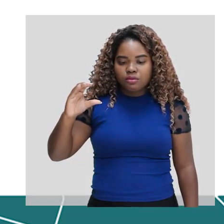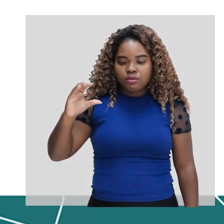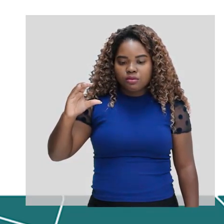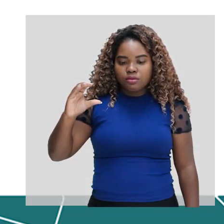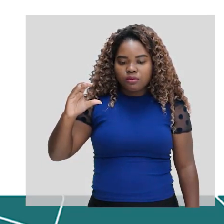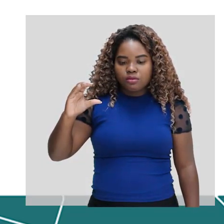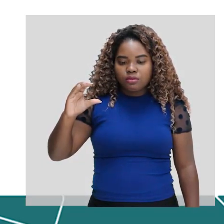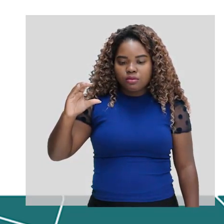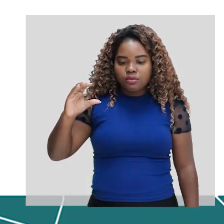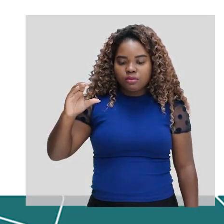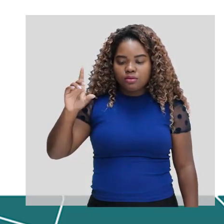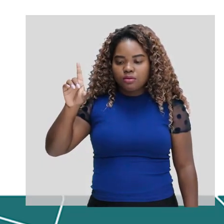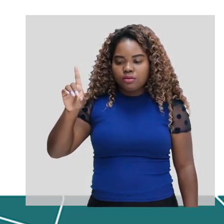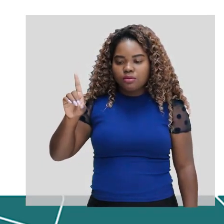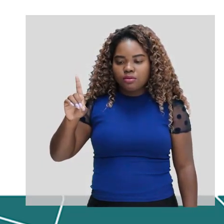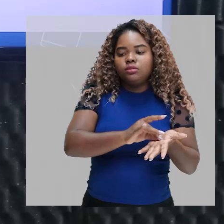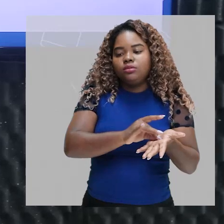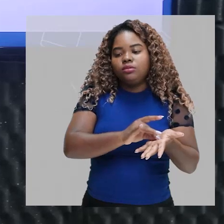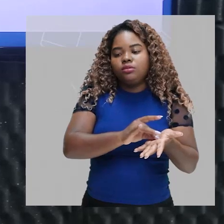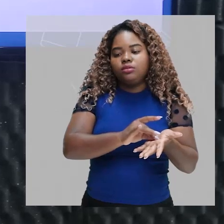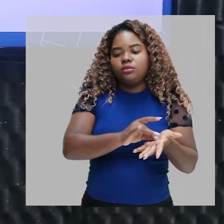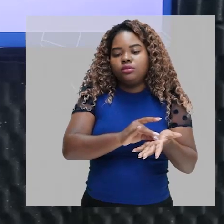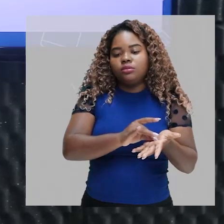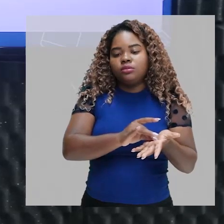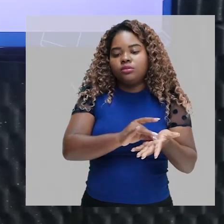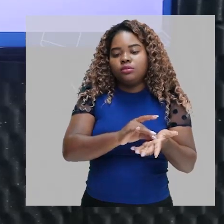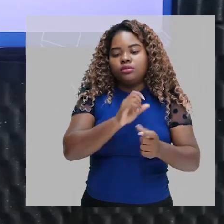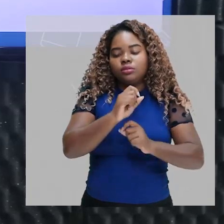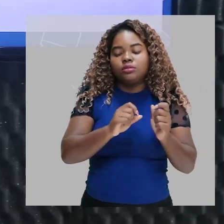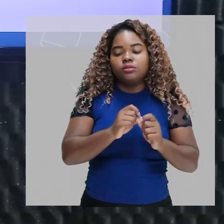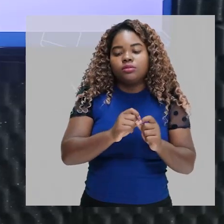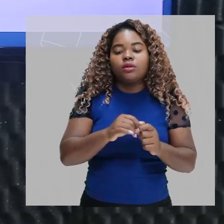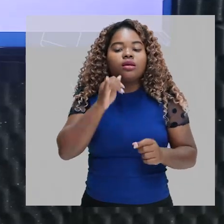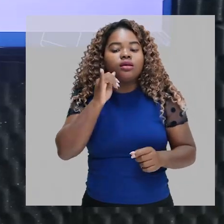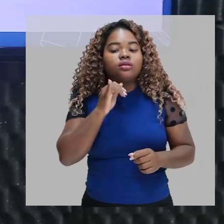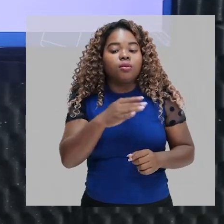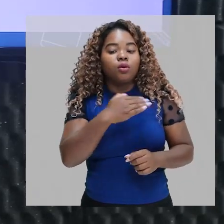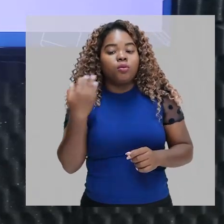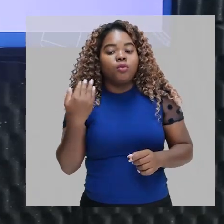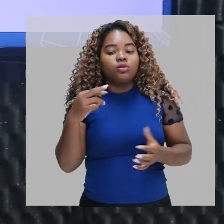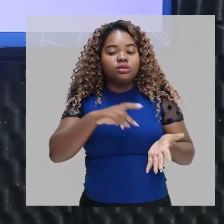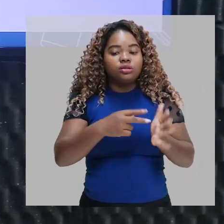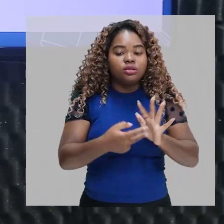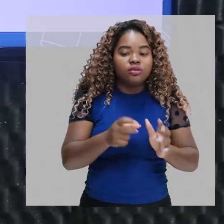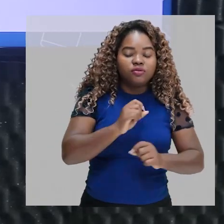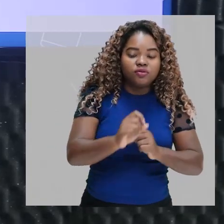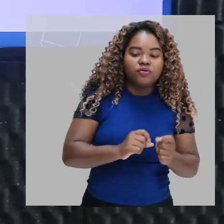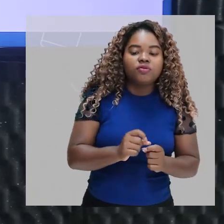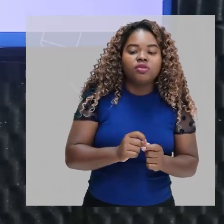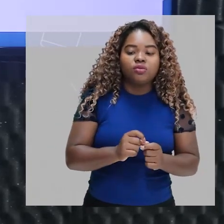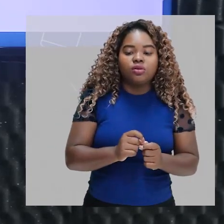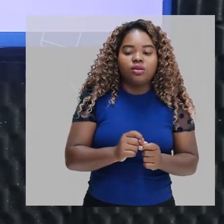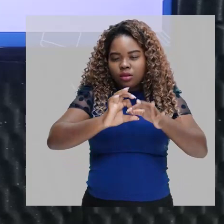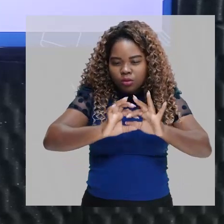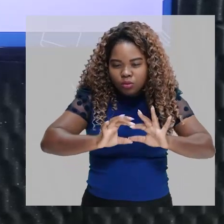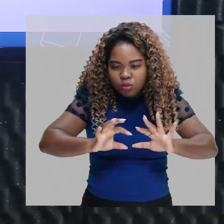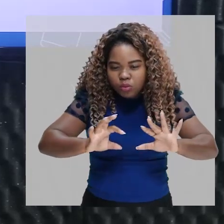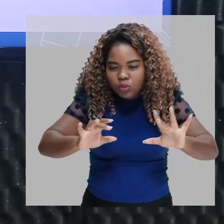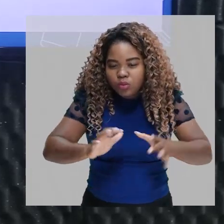Sinhá. Para que vós me ser? Meus olhos vai furar. Eu choro em Orumbá, mas oro